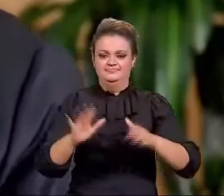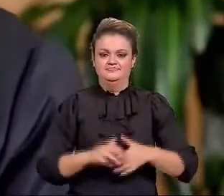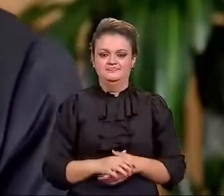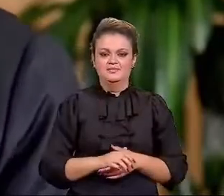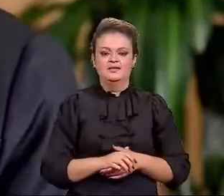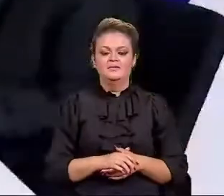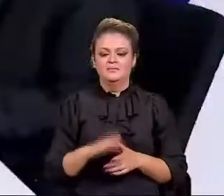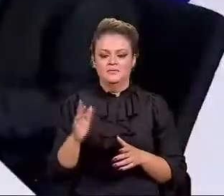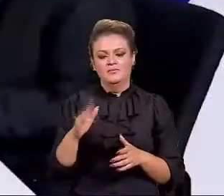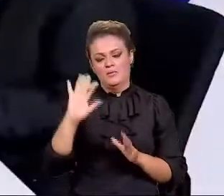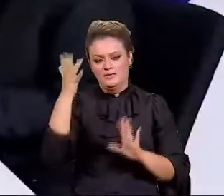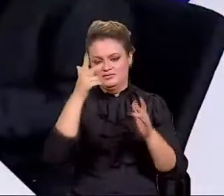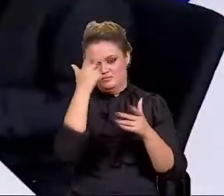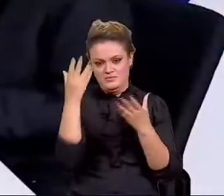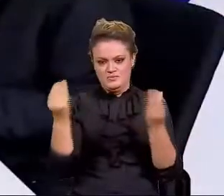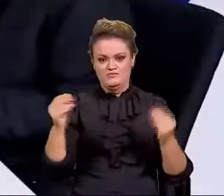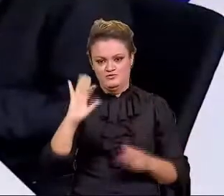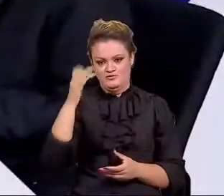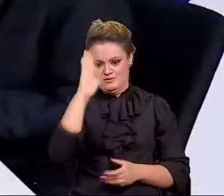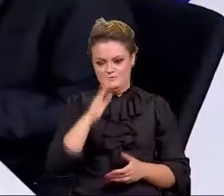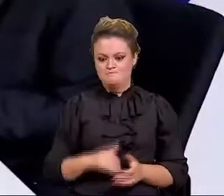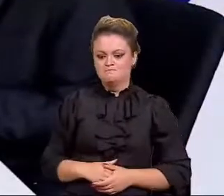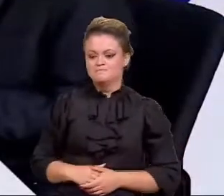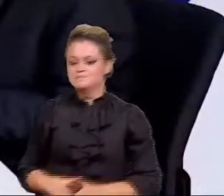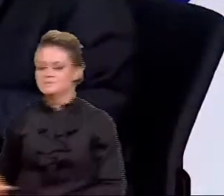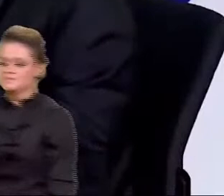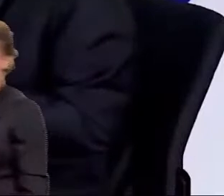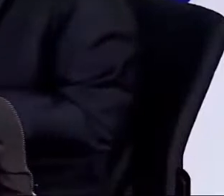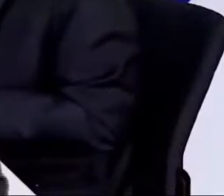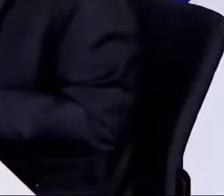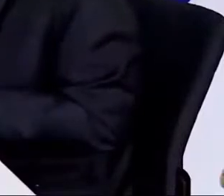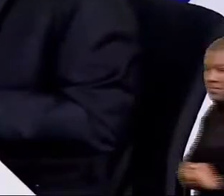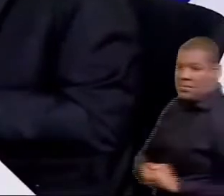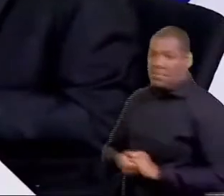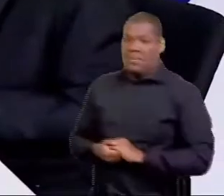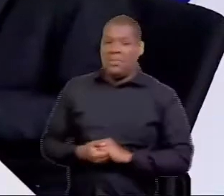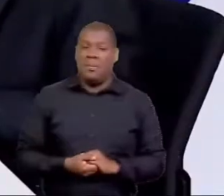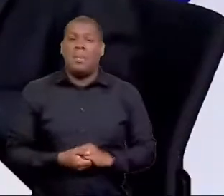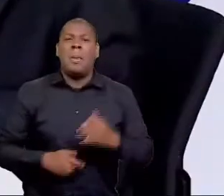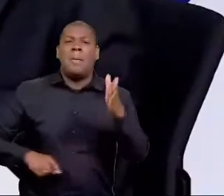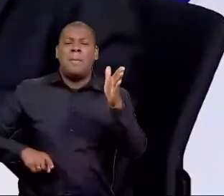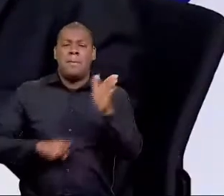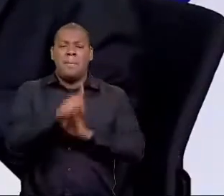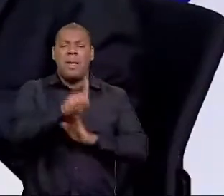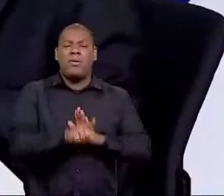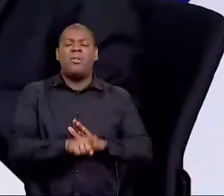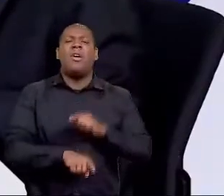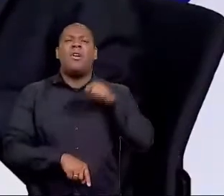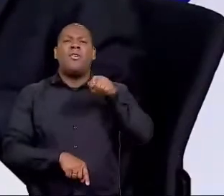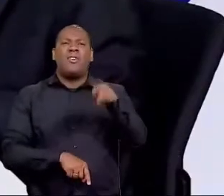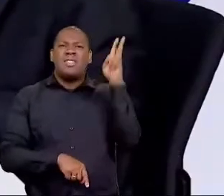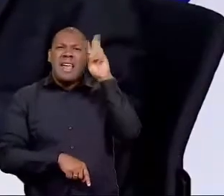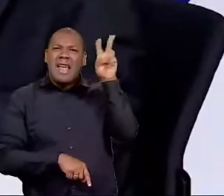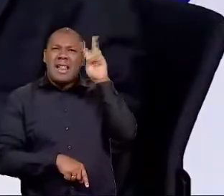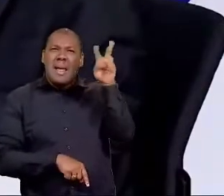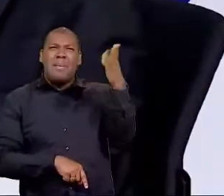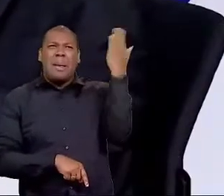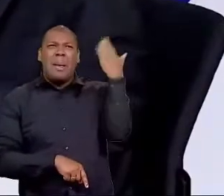no Brasil. Você se lembra, na tua juventude, de ter dívida, do incômodo que era essa coisa de